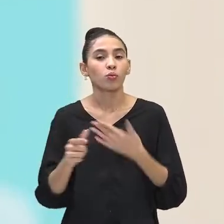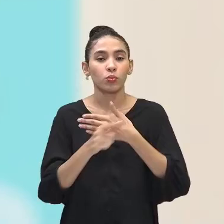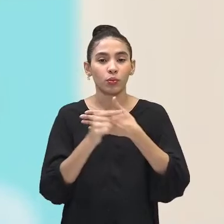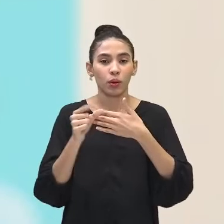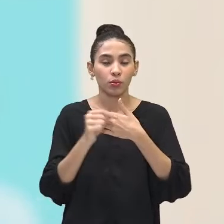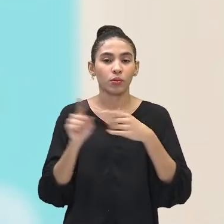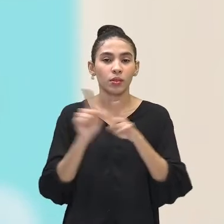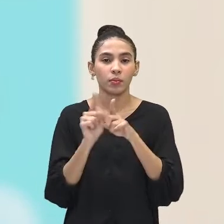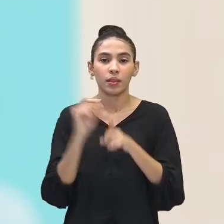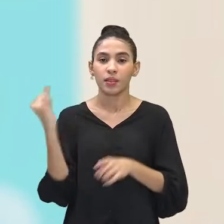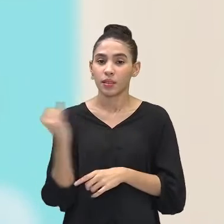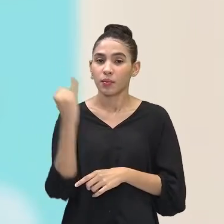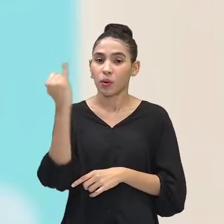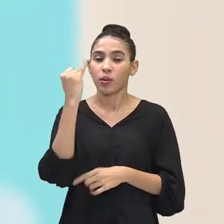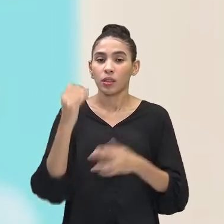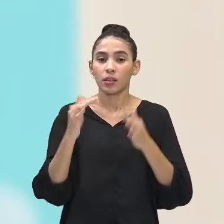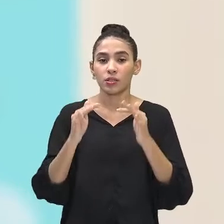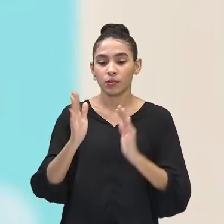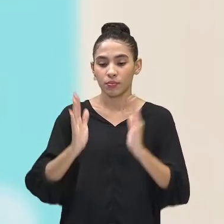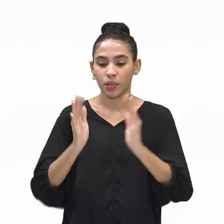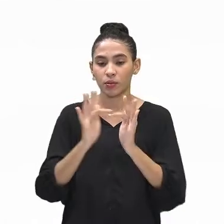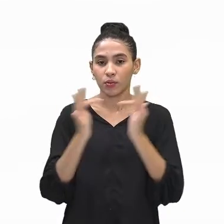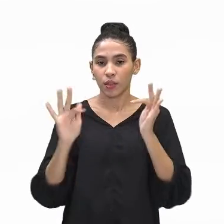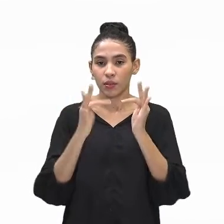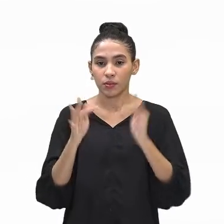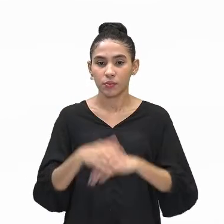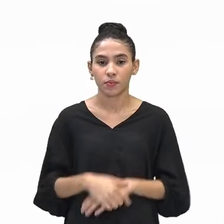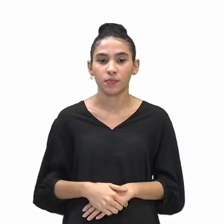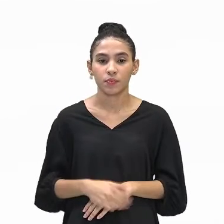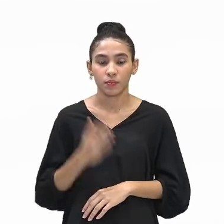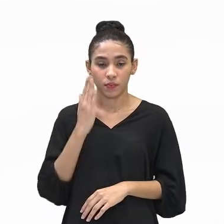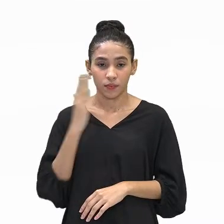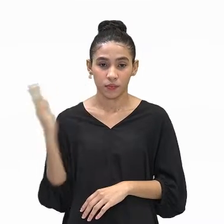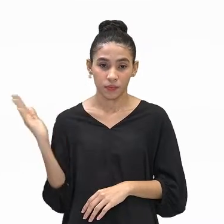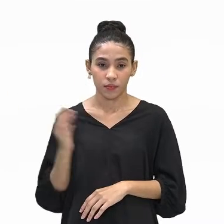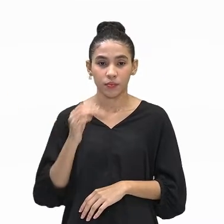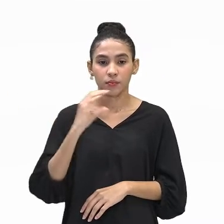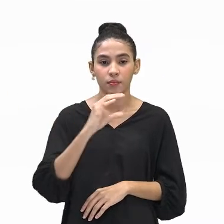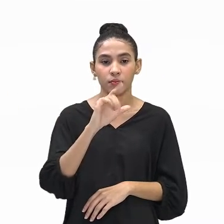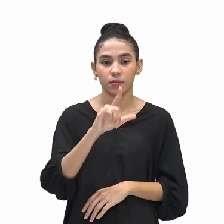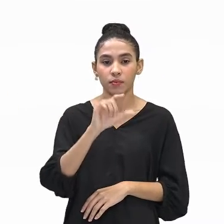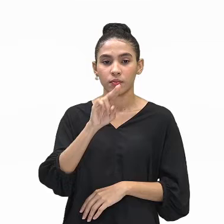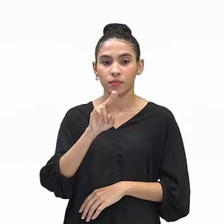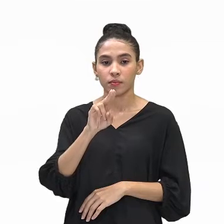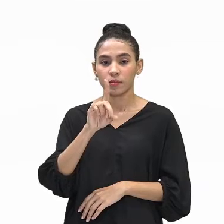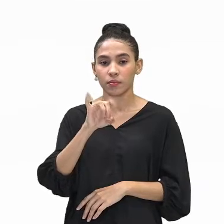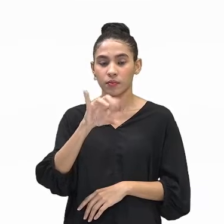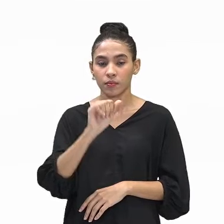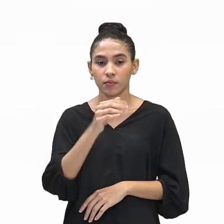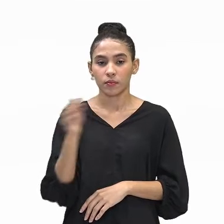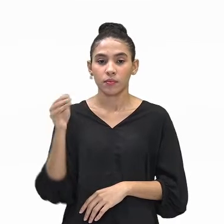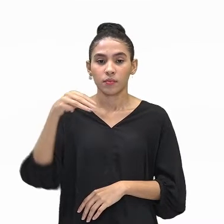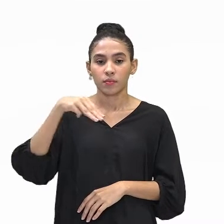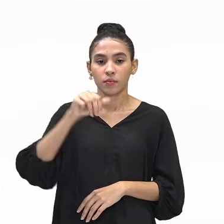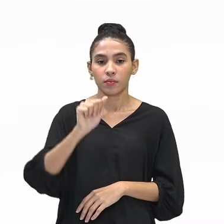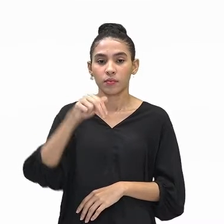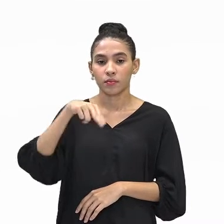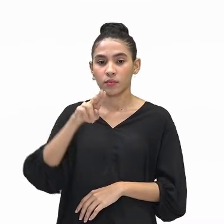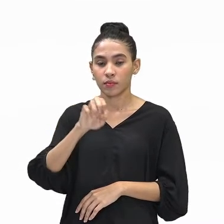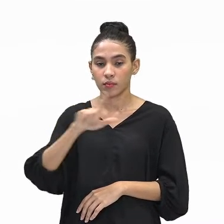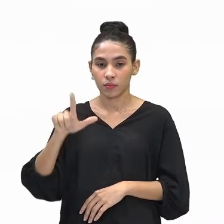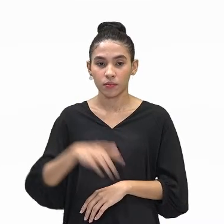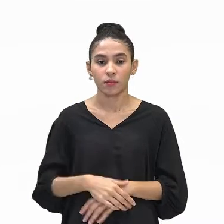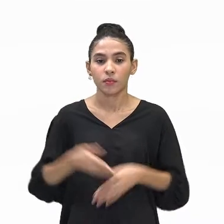também importante para o arcadismo. Acompanhe aí comigo. Esse outro autor se chama Cláudio Manuel da Costa. Nasceu